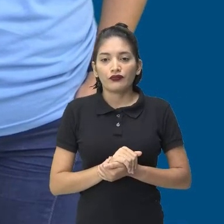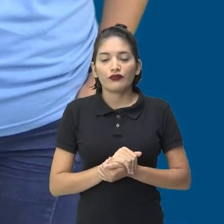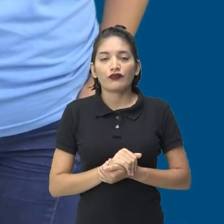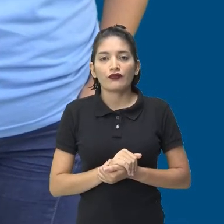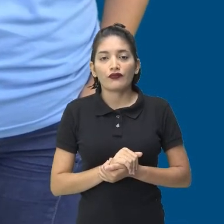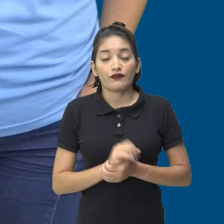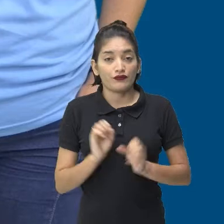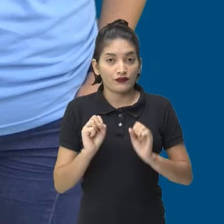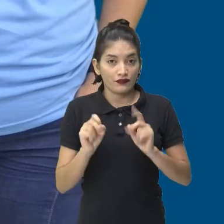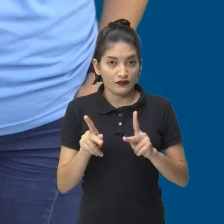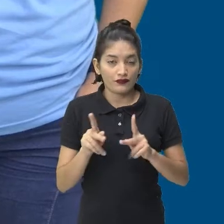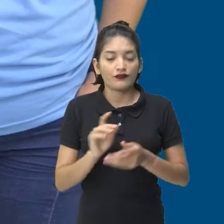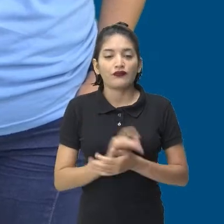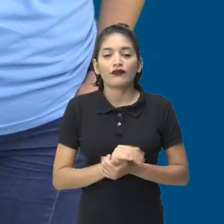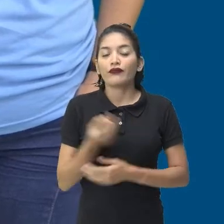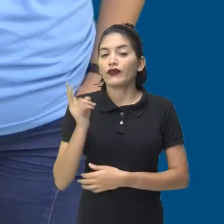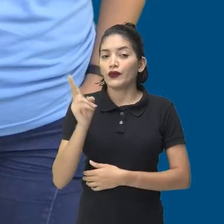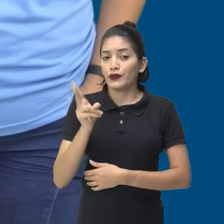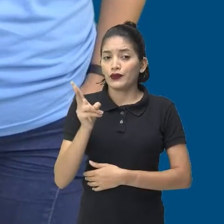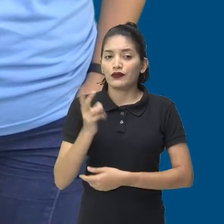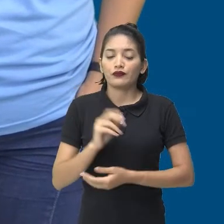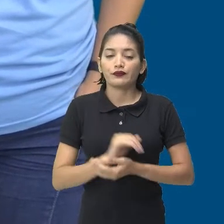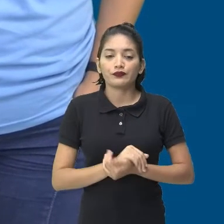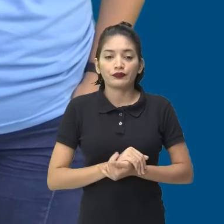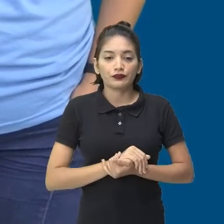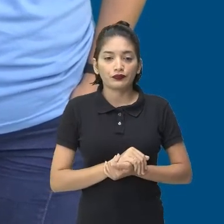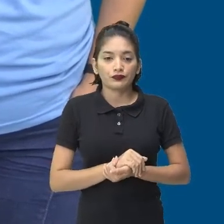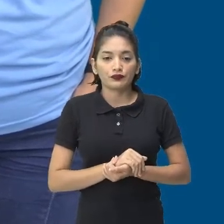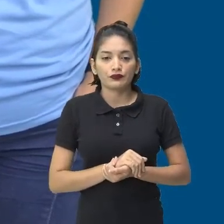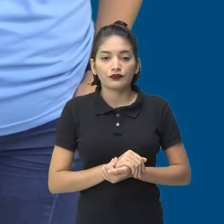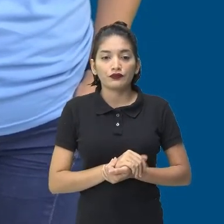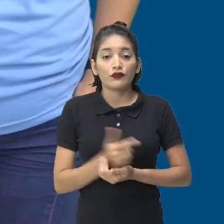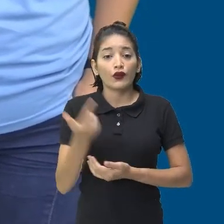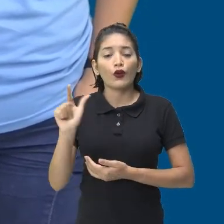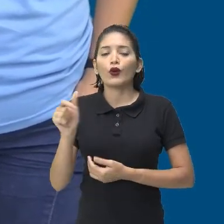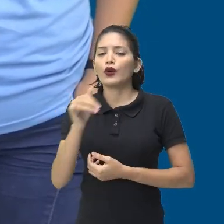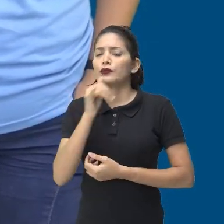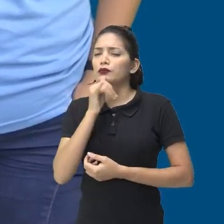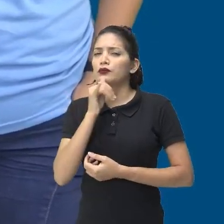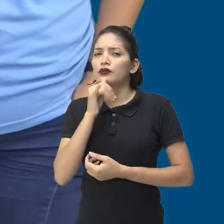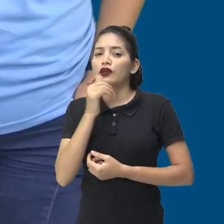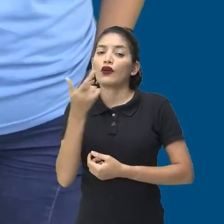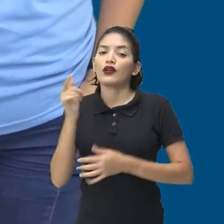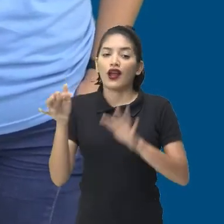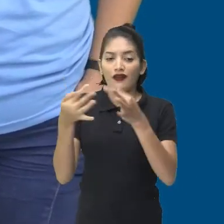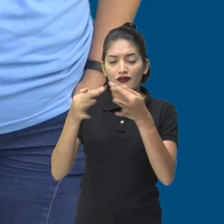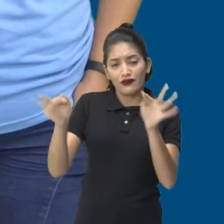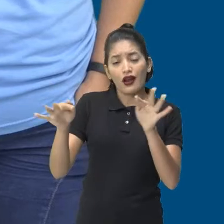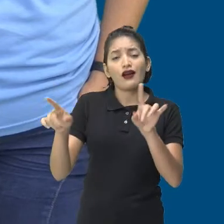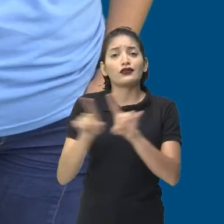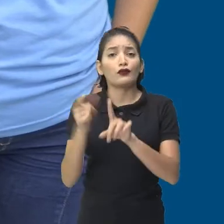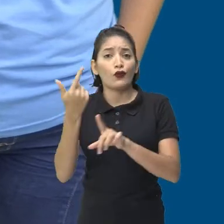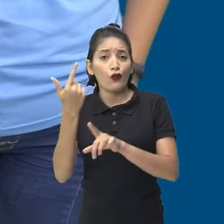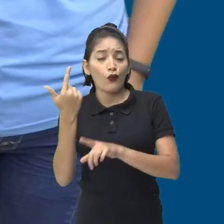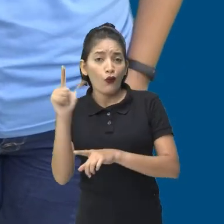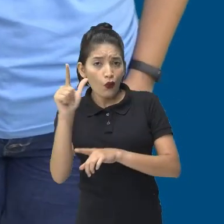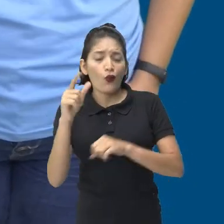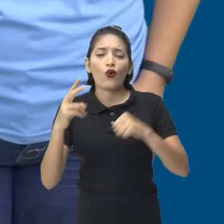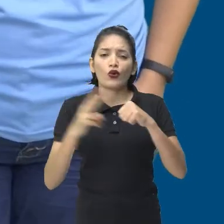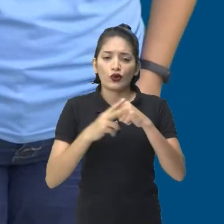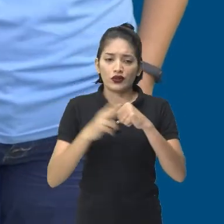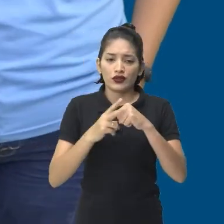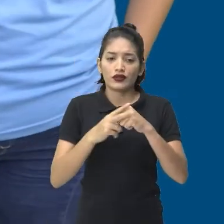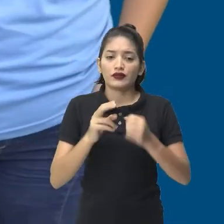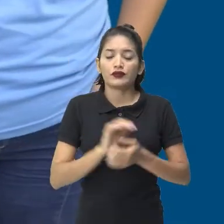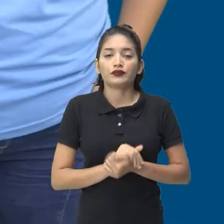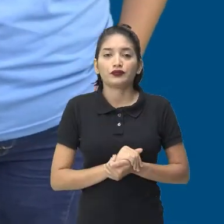yo, certo? Seguindo, nós temos próximo exemplo de uma outra frase com outro verbo regular.